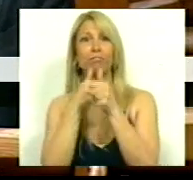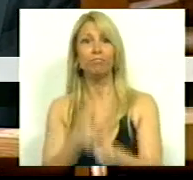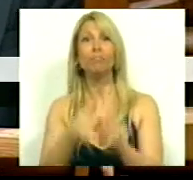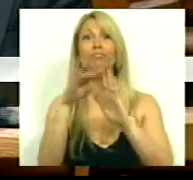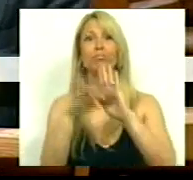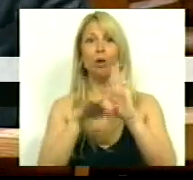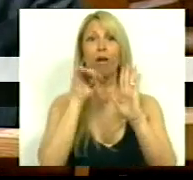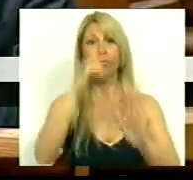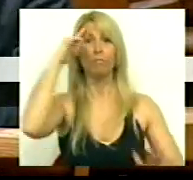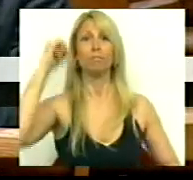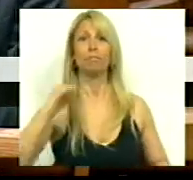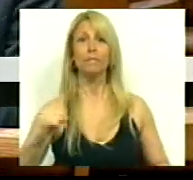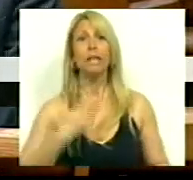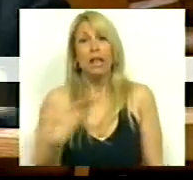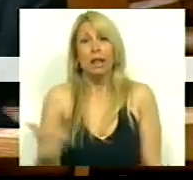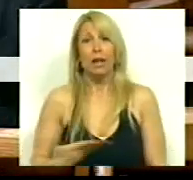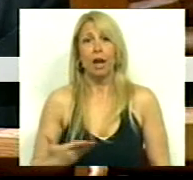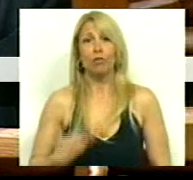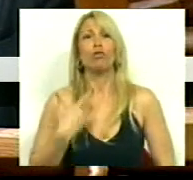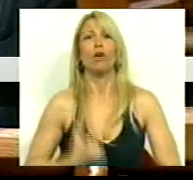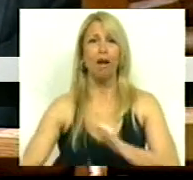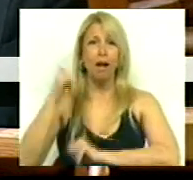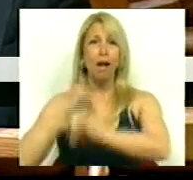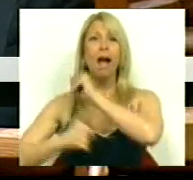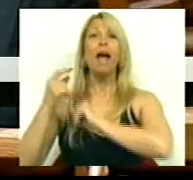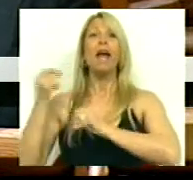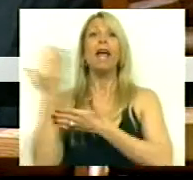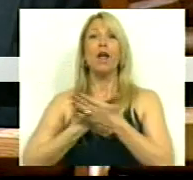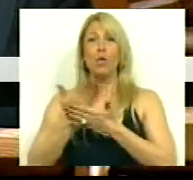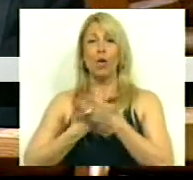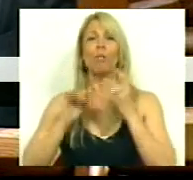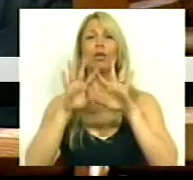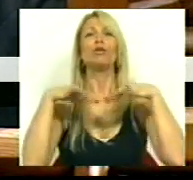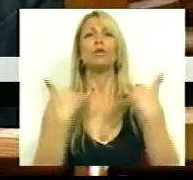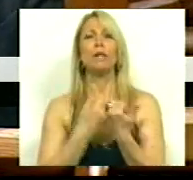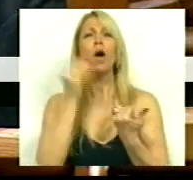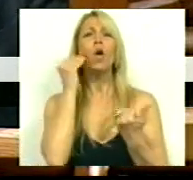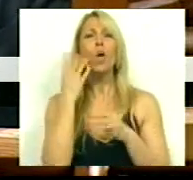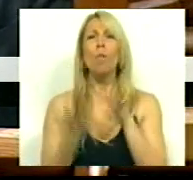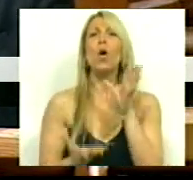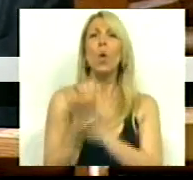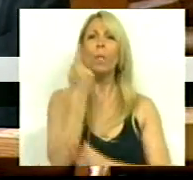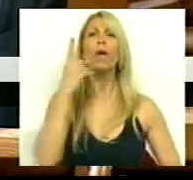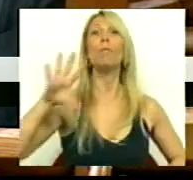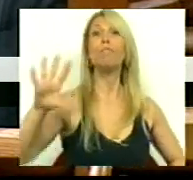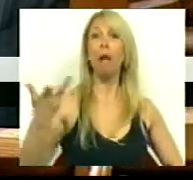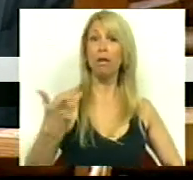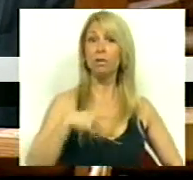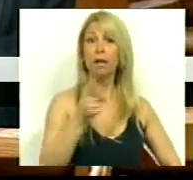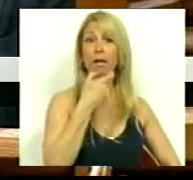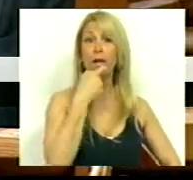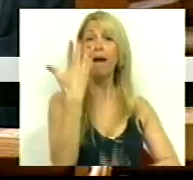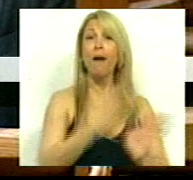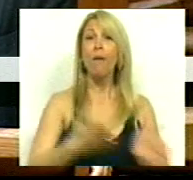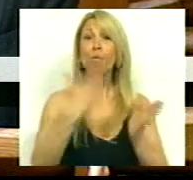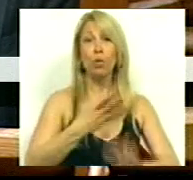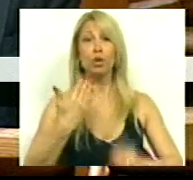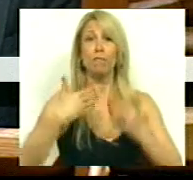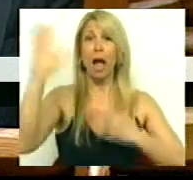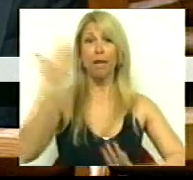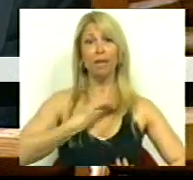dos seus ataques aos direitos, dos seus retrocessos económicos e sociais. Como se recupera um país sem produzir mais para dever